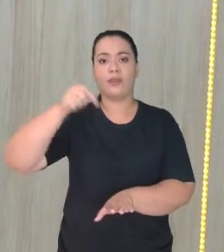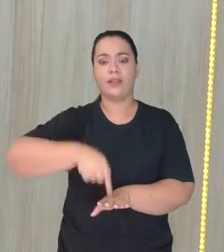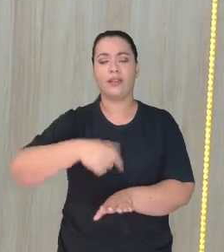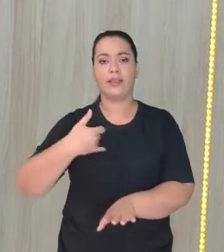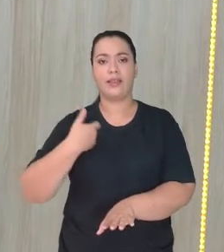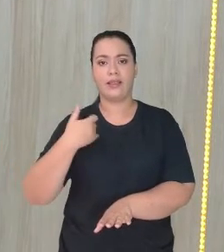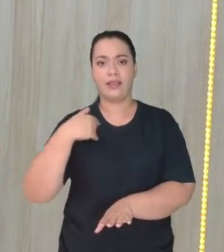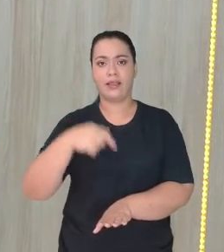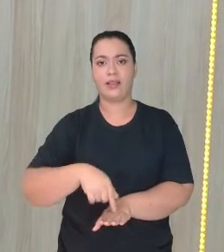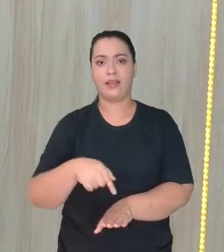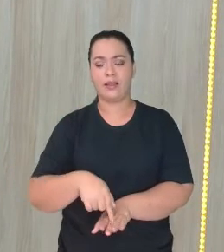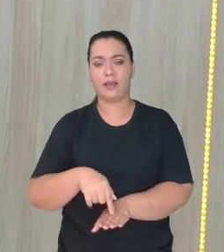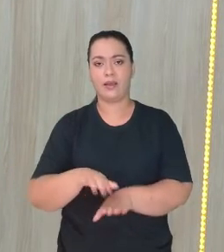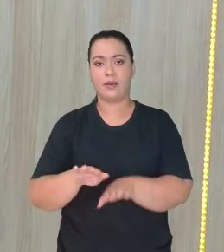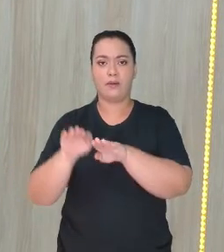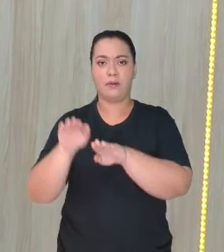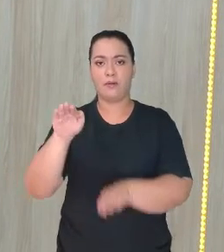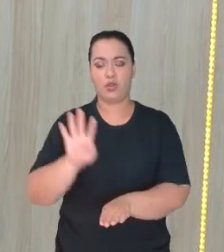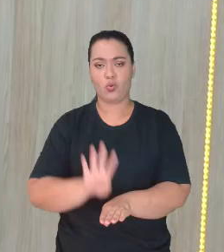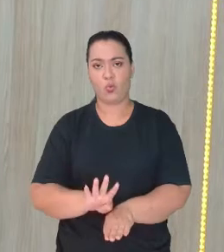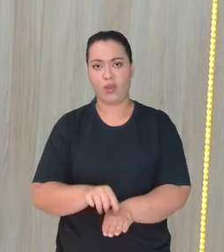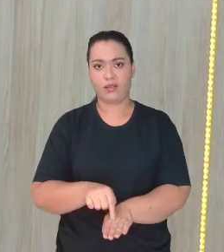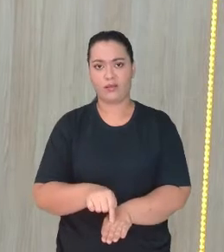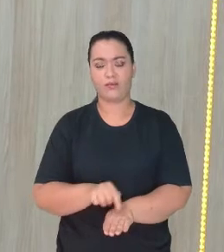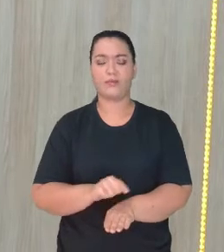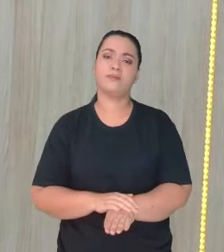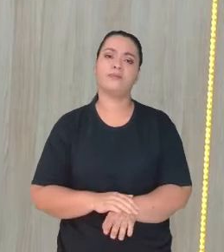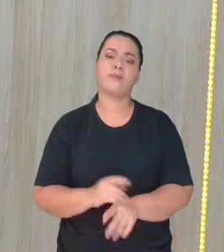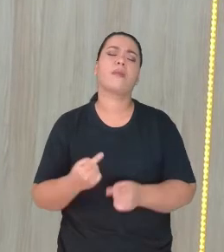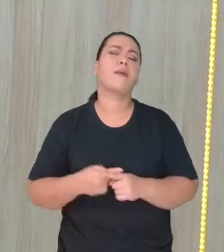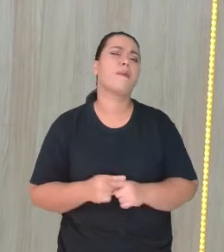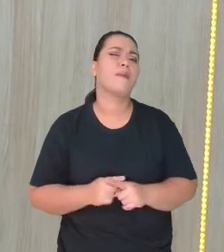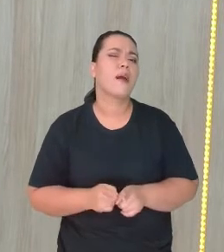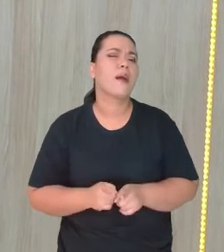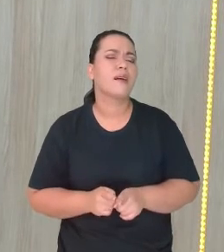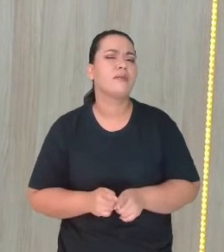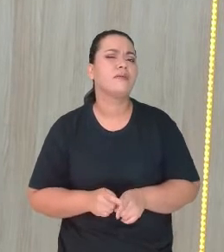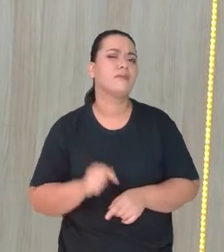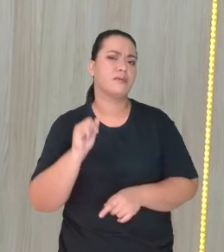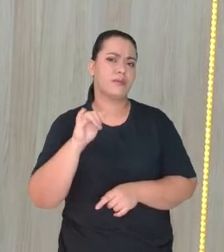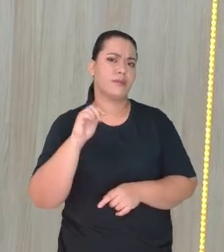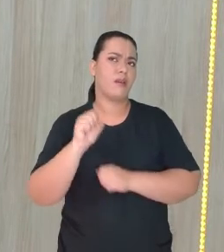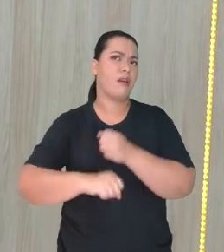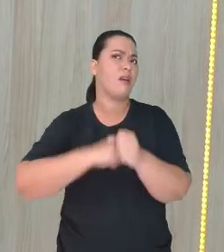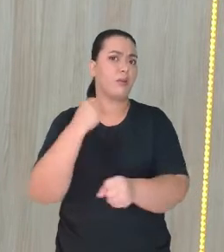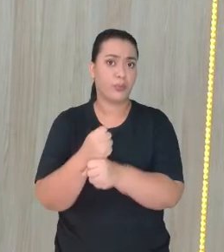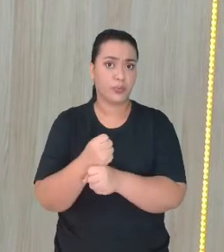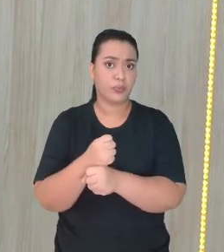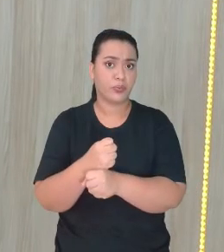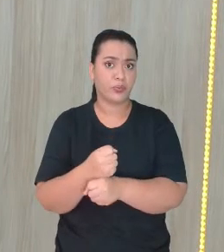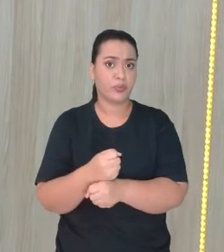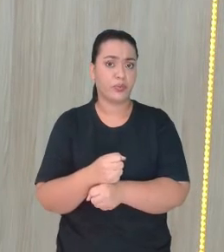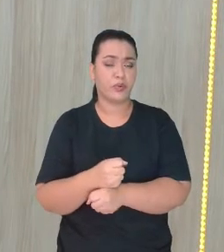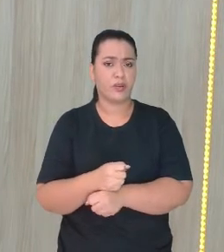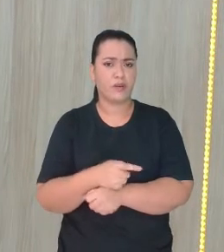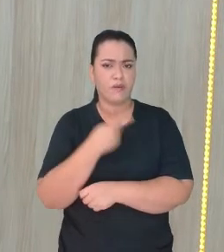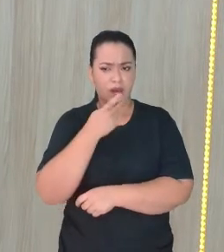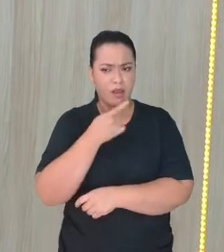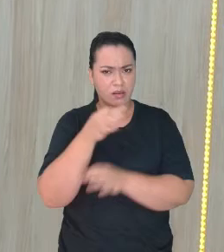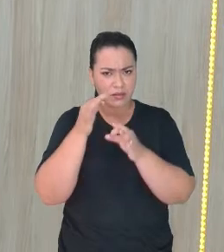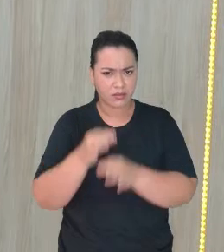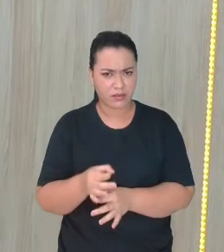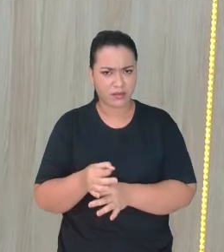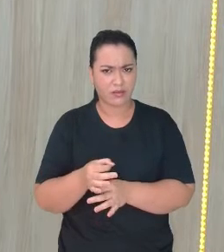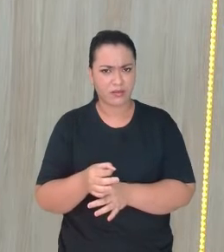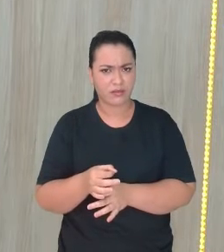idade do menor que tem 4 anos. Mas será que no ano que vem essa afirmação será